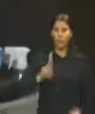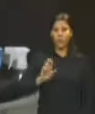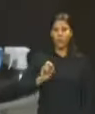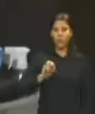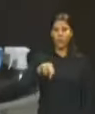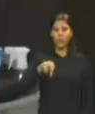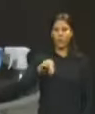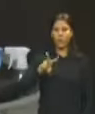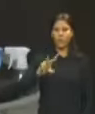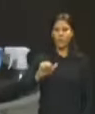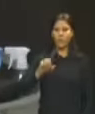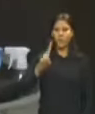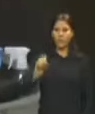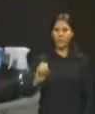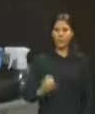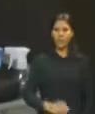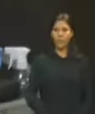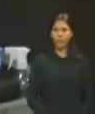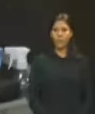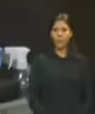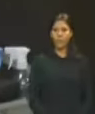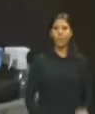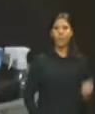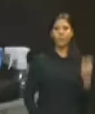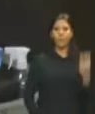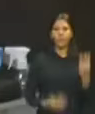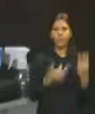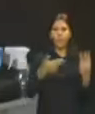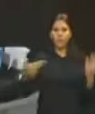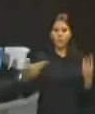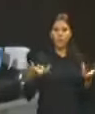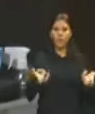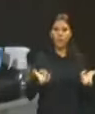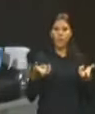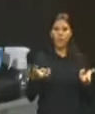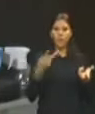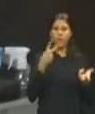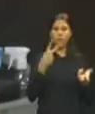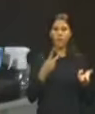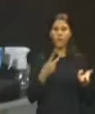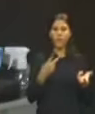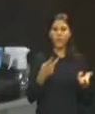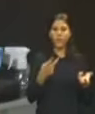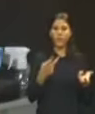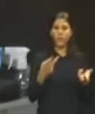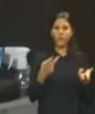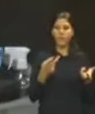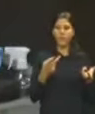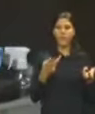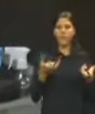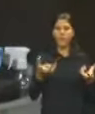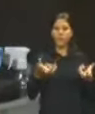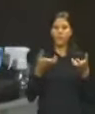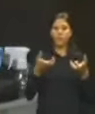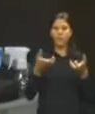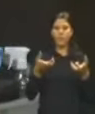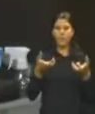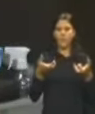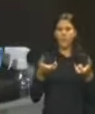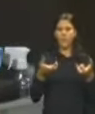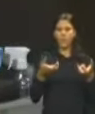Fortaleza. 3 coisas eu queria fazer aqui, me juntar, obviamente, a todas as expressões